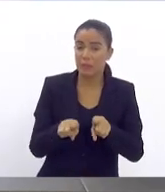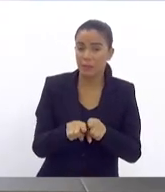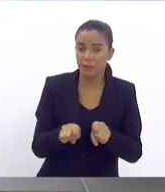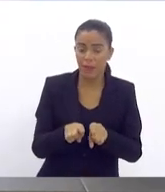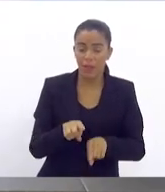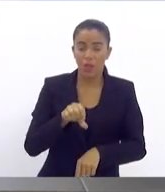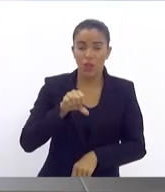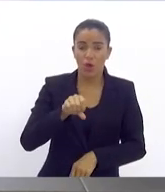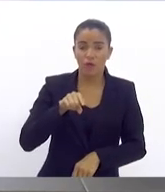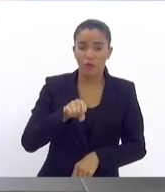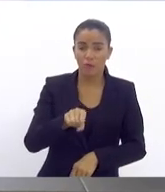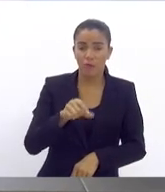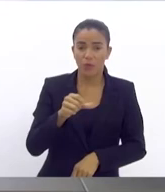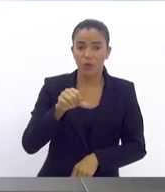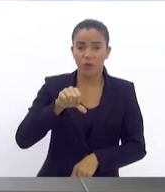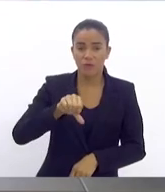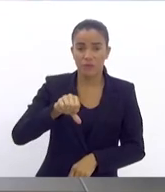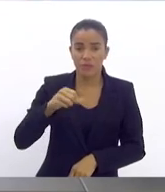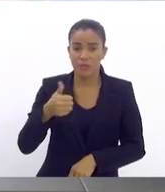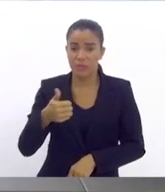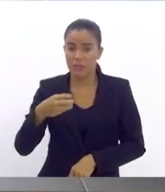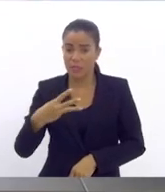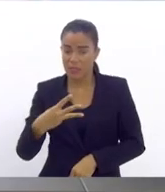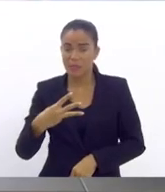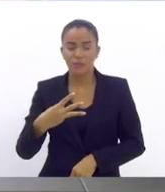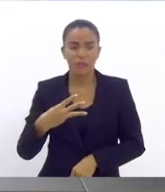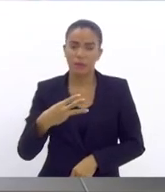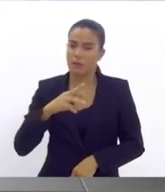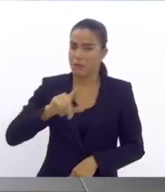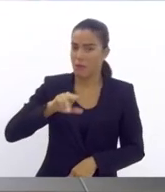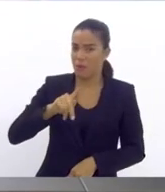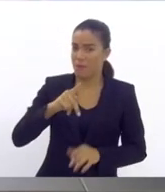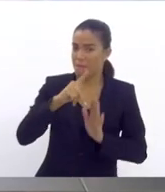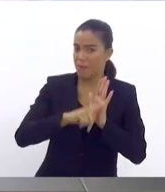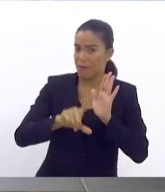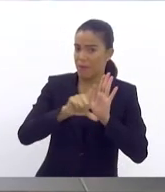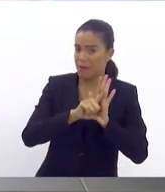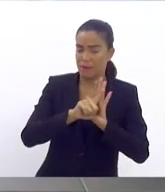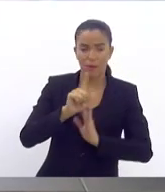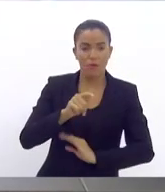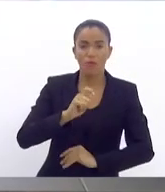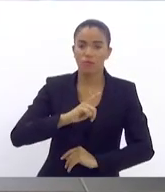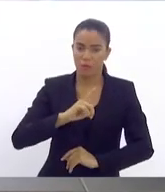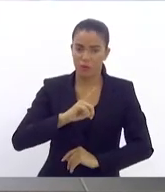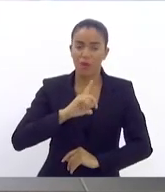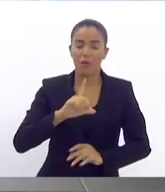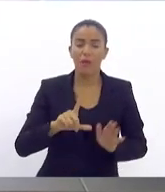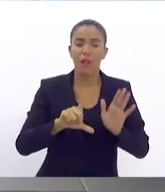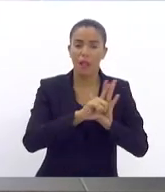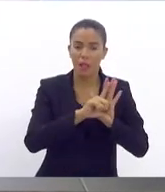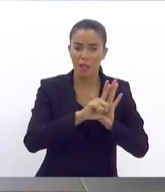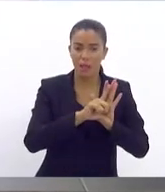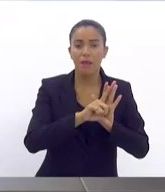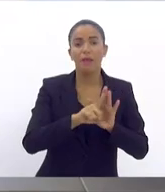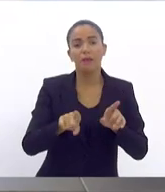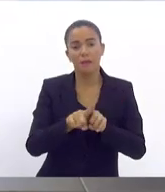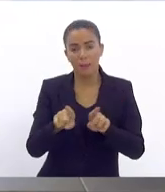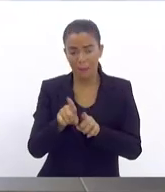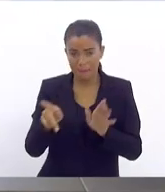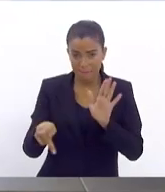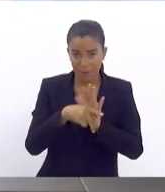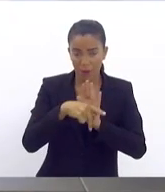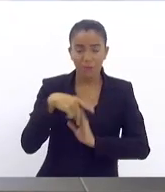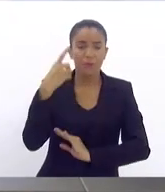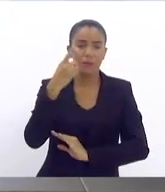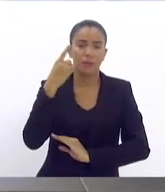Lei 9.913, portanto não são PLs, são leis, uma de autoria do deputado Márcio Pacheco e da própria deputada Marta